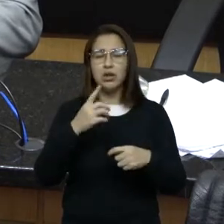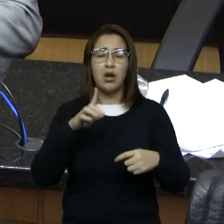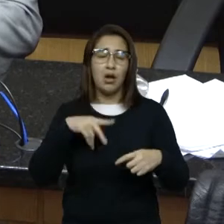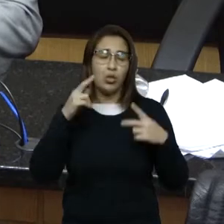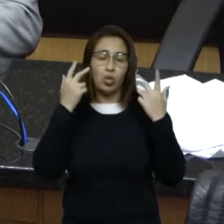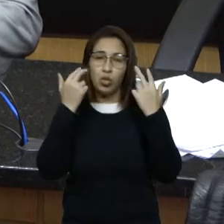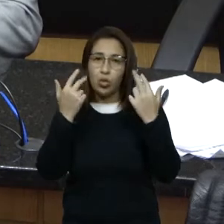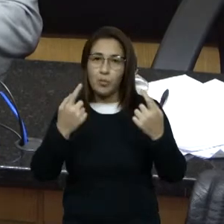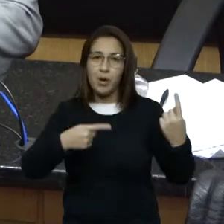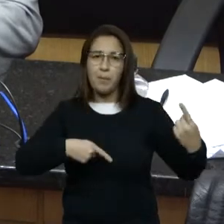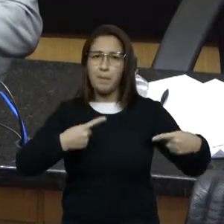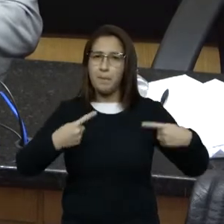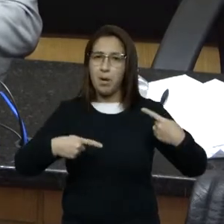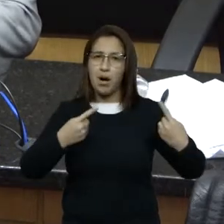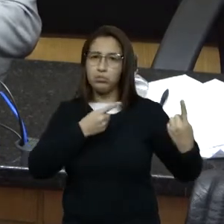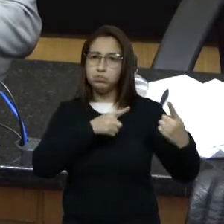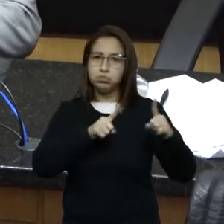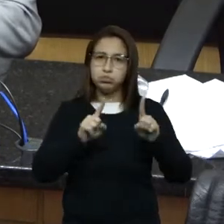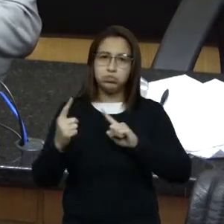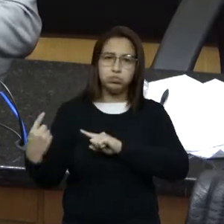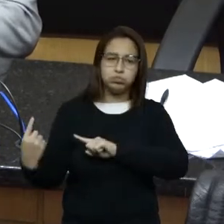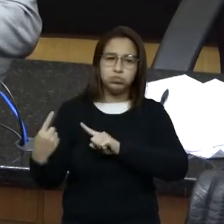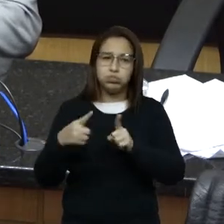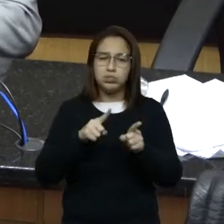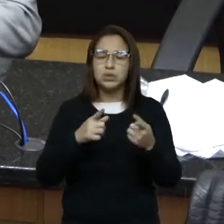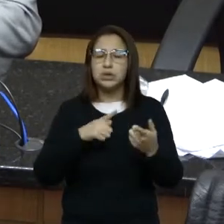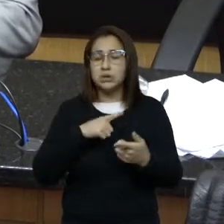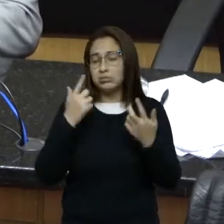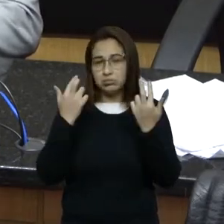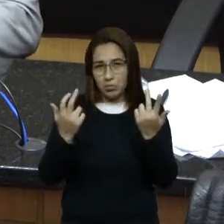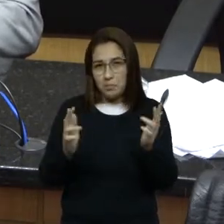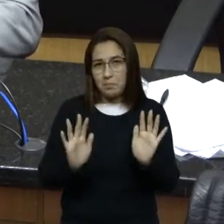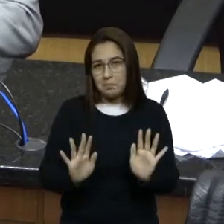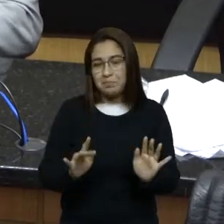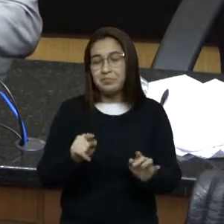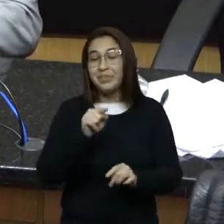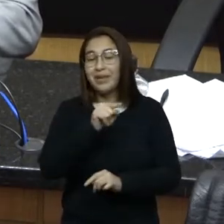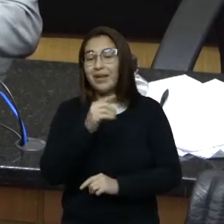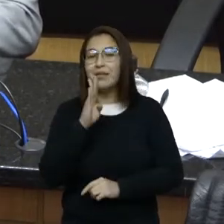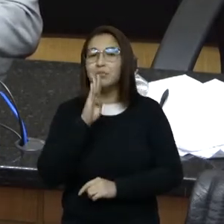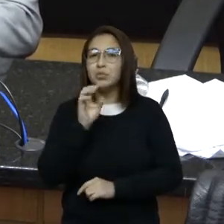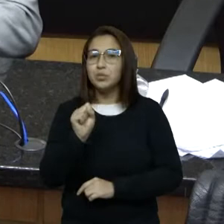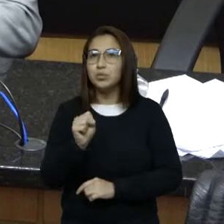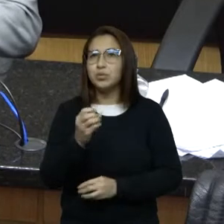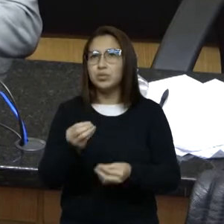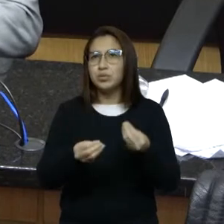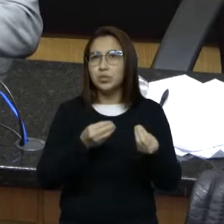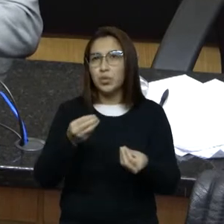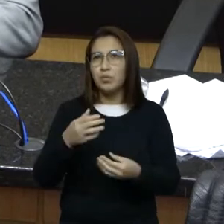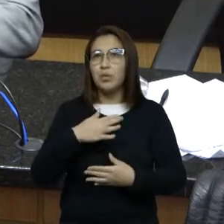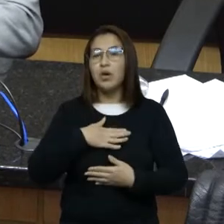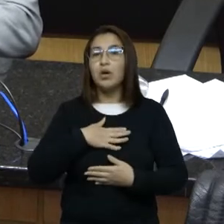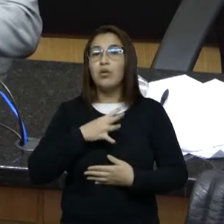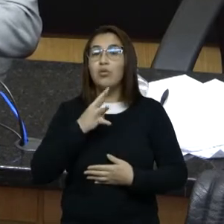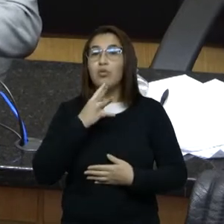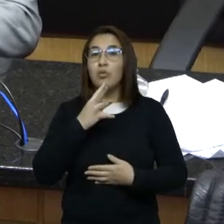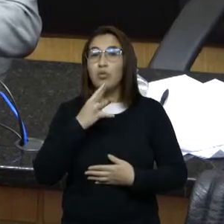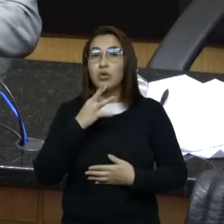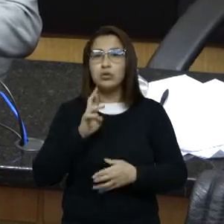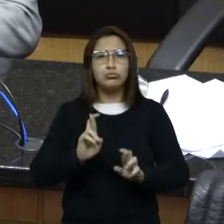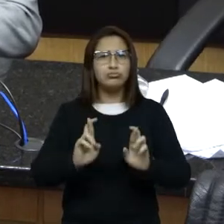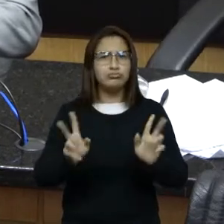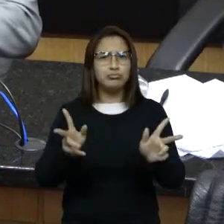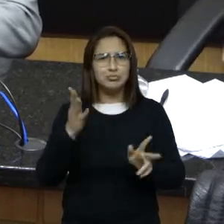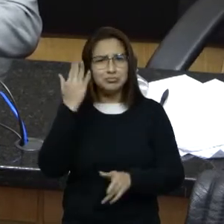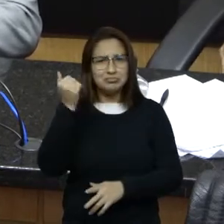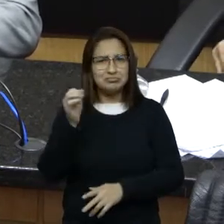debate do contraditório inclusive hoje através do deputado Bruno eu conheci algo inusitado